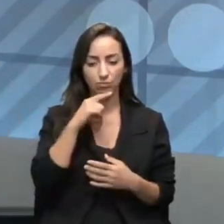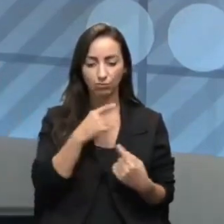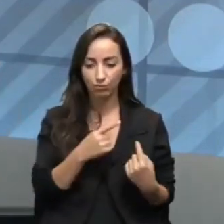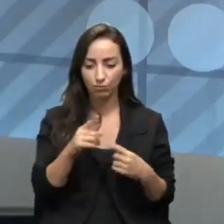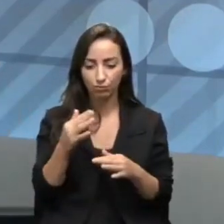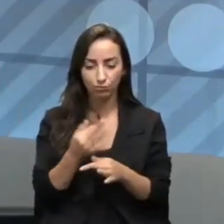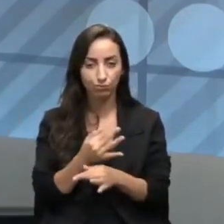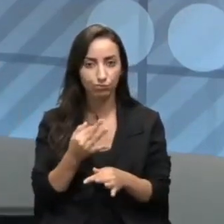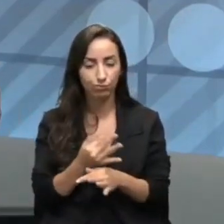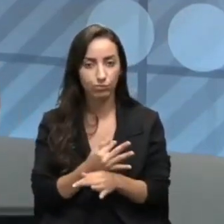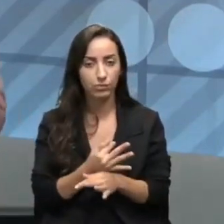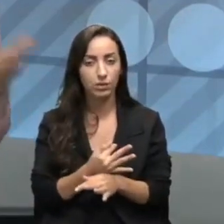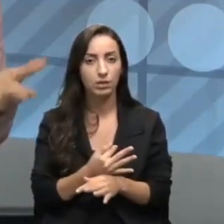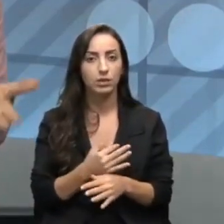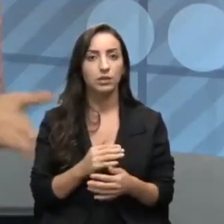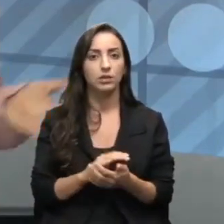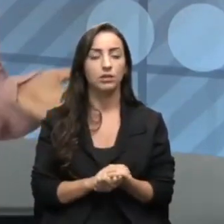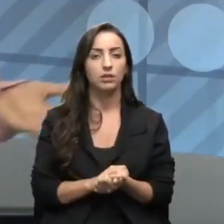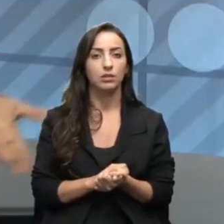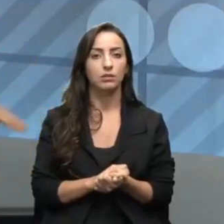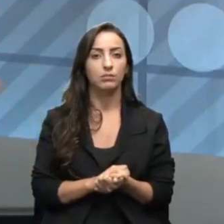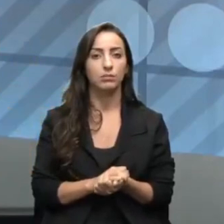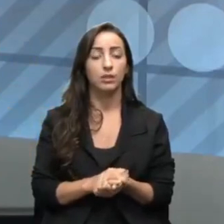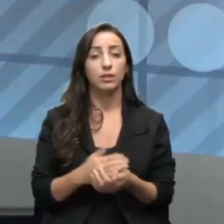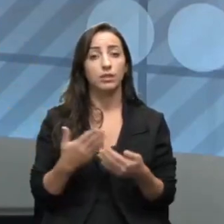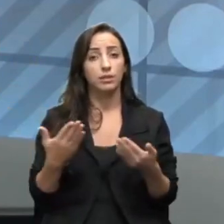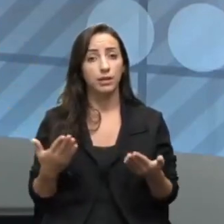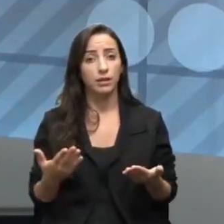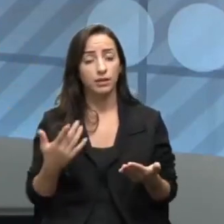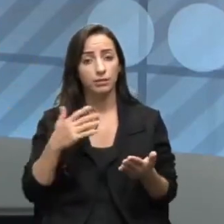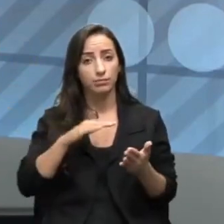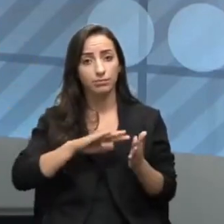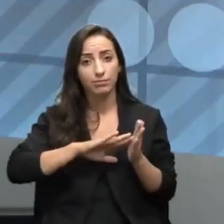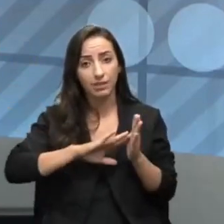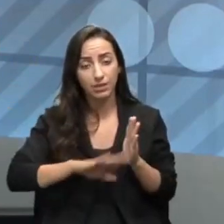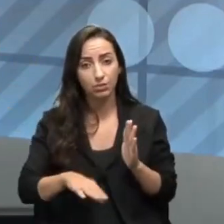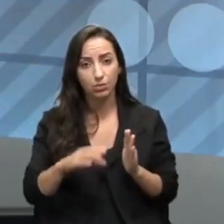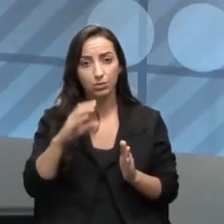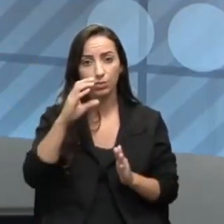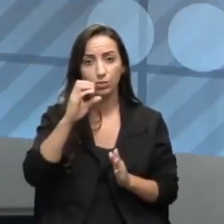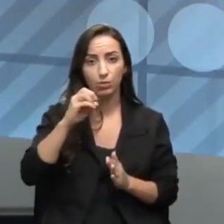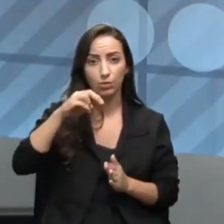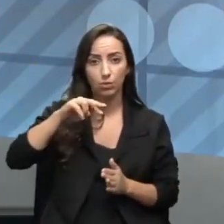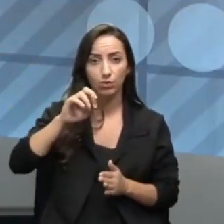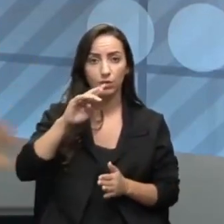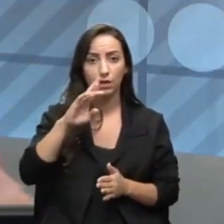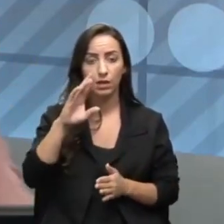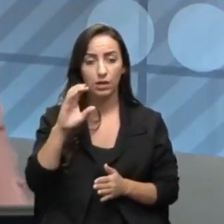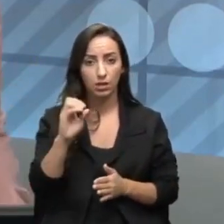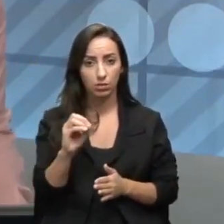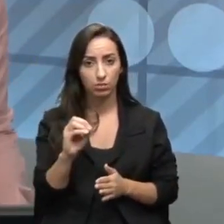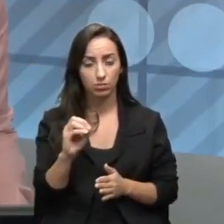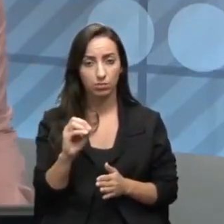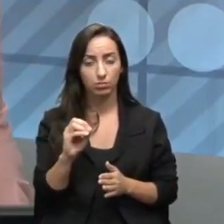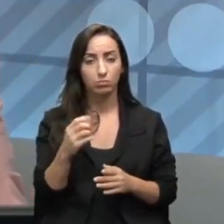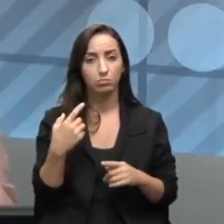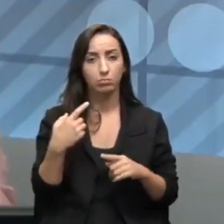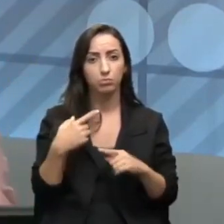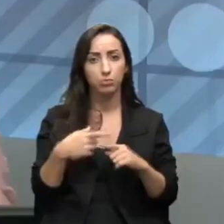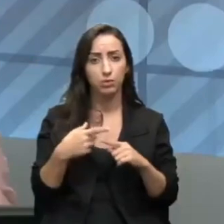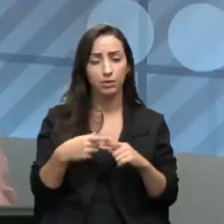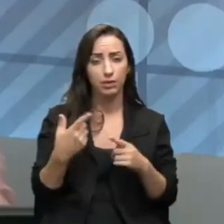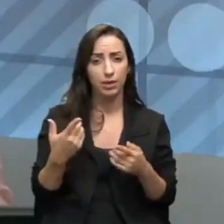esse esforço. No dimensionamento, a gente acaba excluindo o concreto na tração quando este valor é superior à